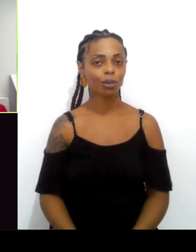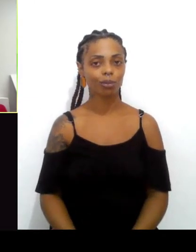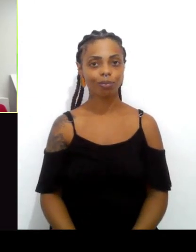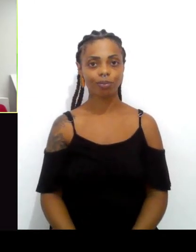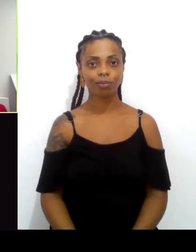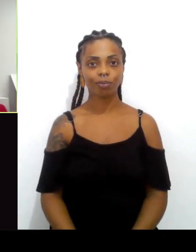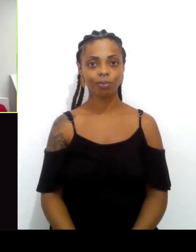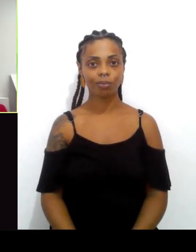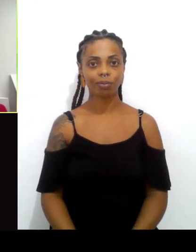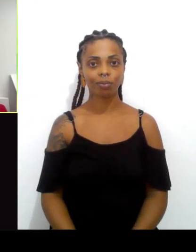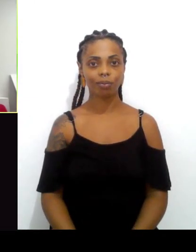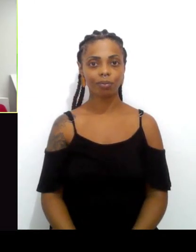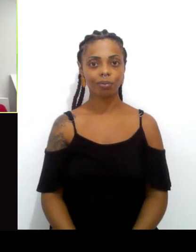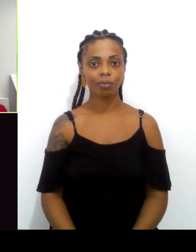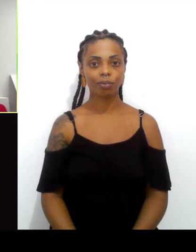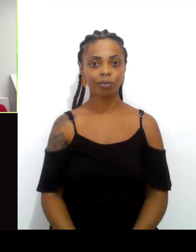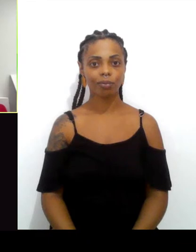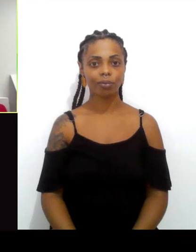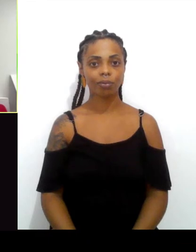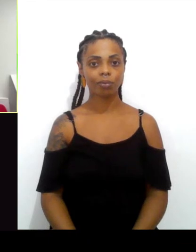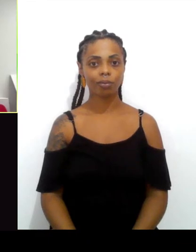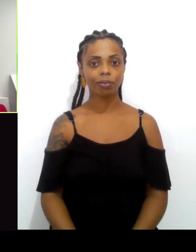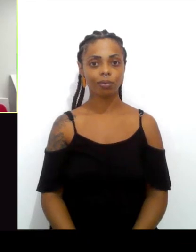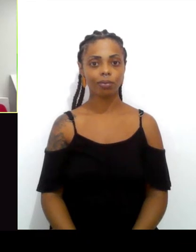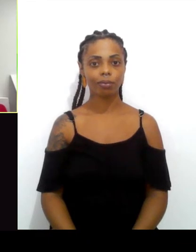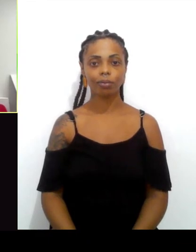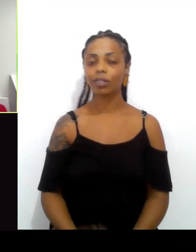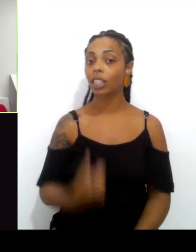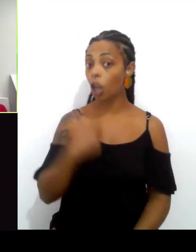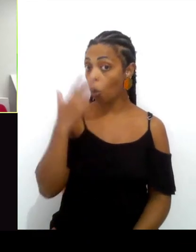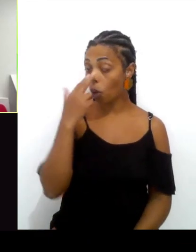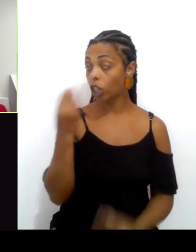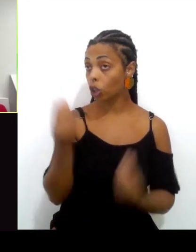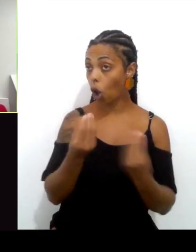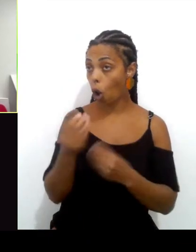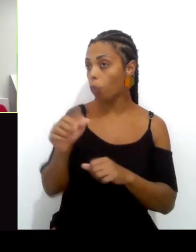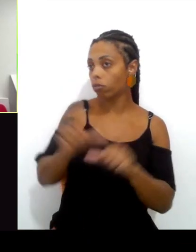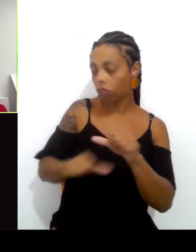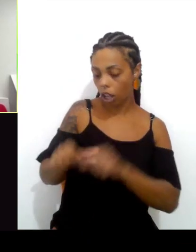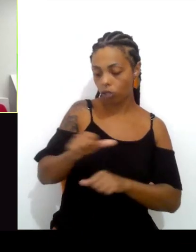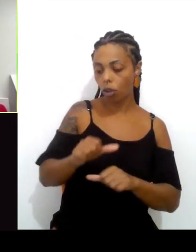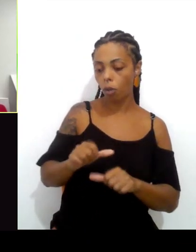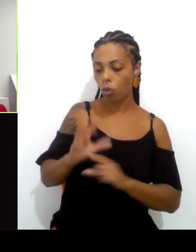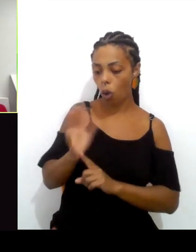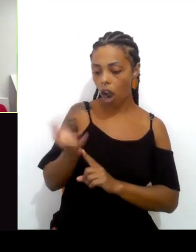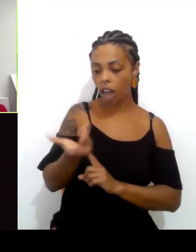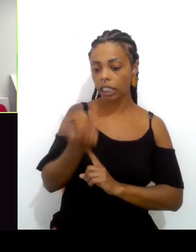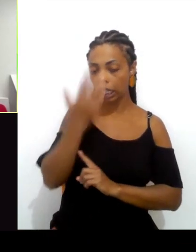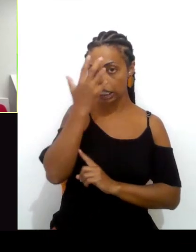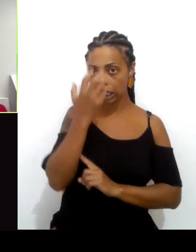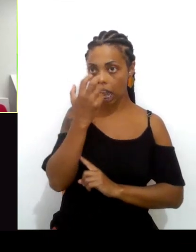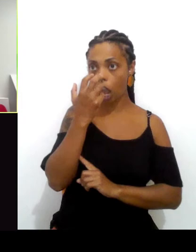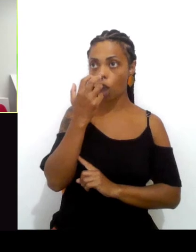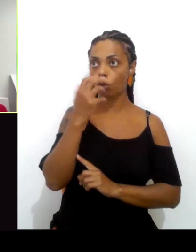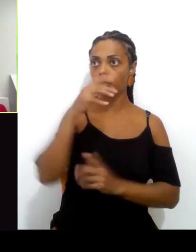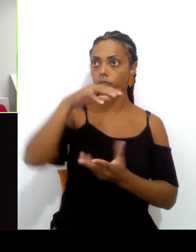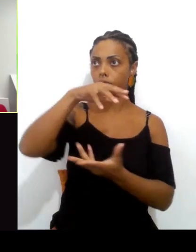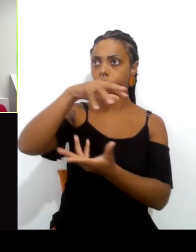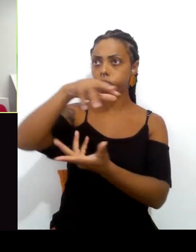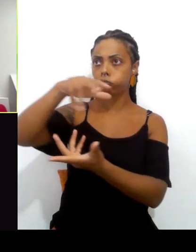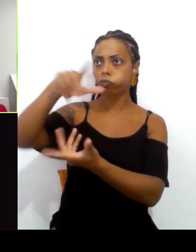eu acho que para se tornar um artista sério e para se ser visto internacionalmente como um artista